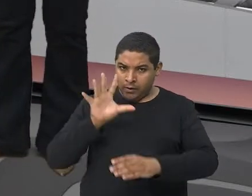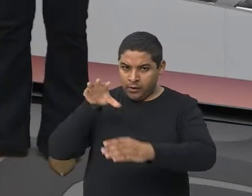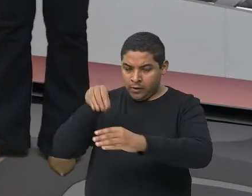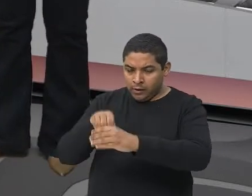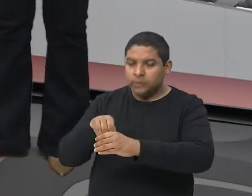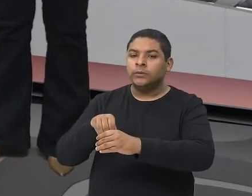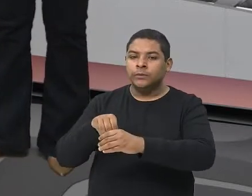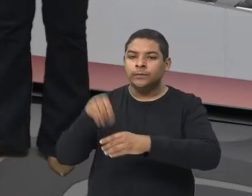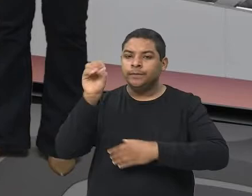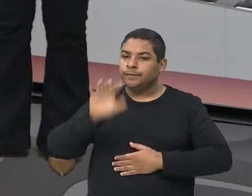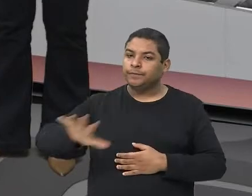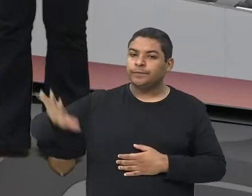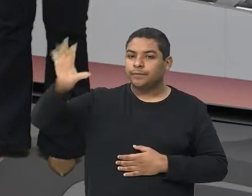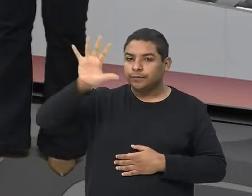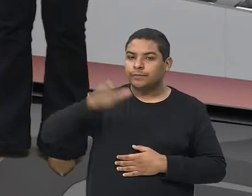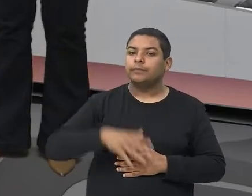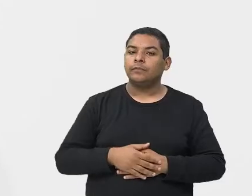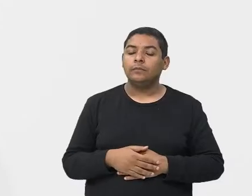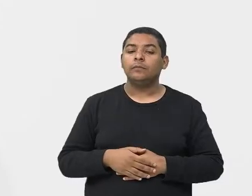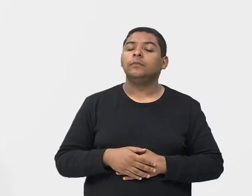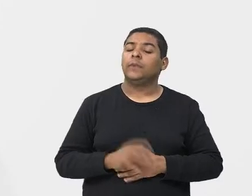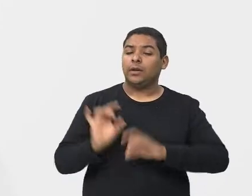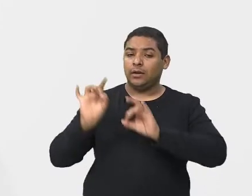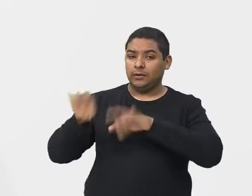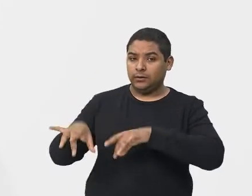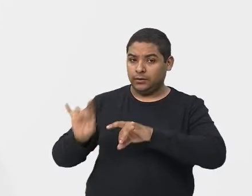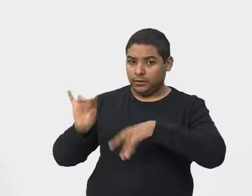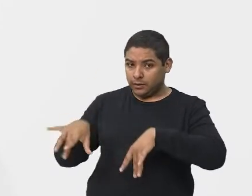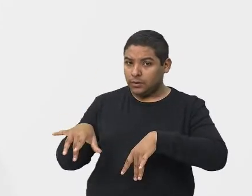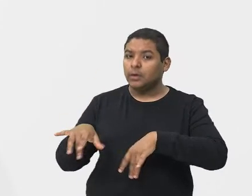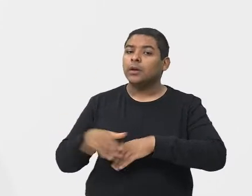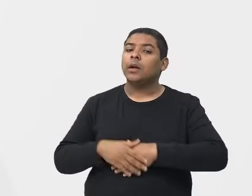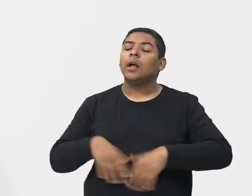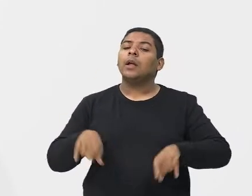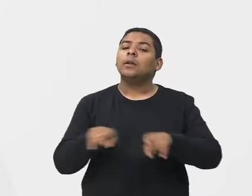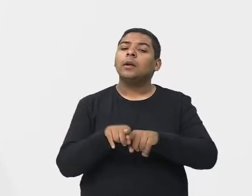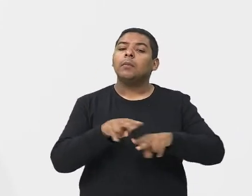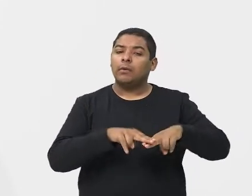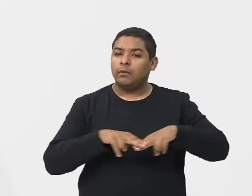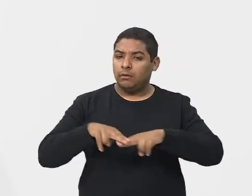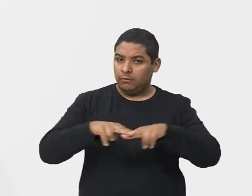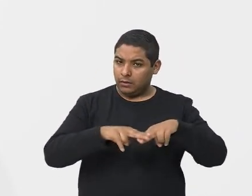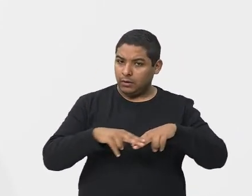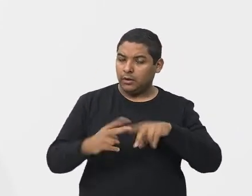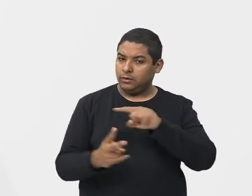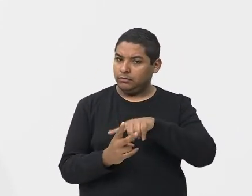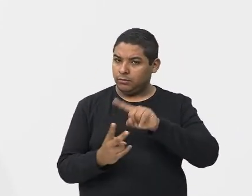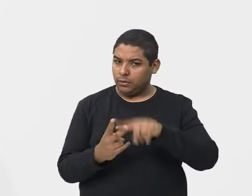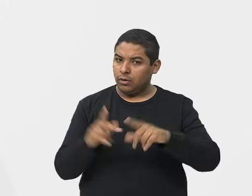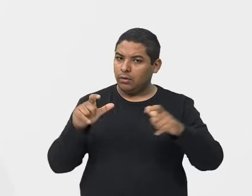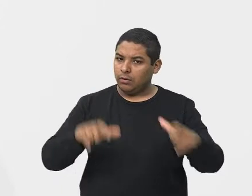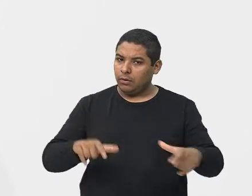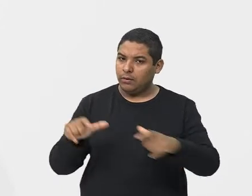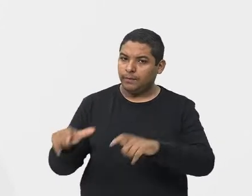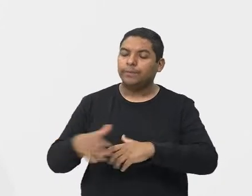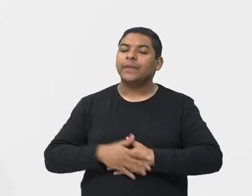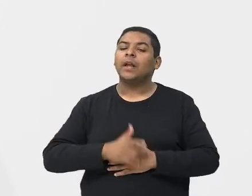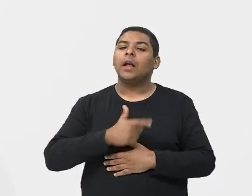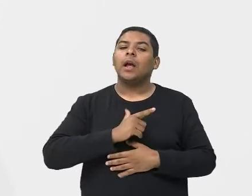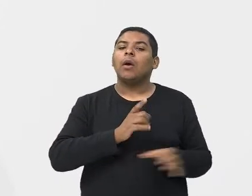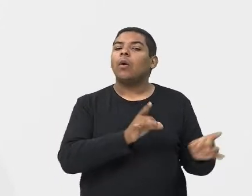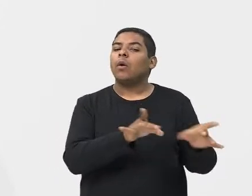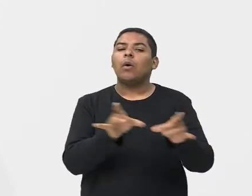gente observa que os australianos e os neozelandeses, eles acabaram mantivendo aí um